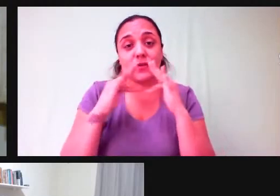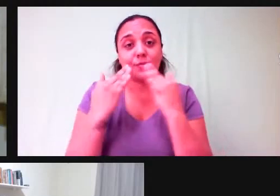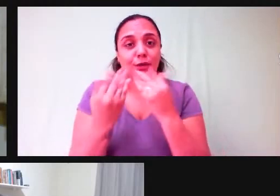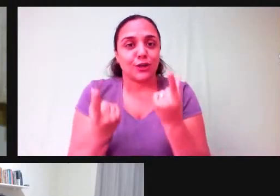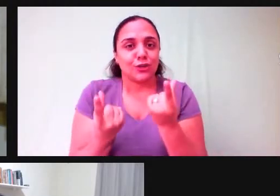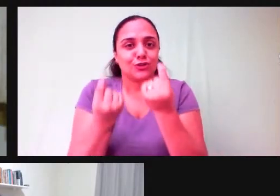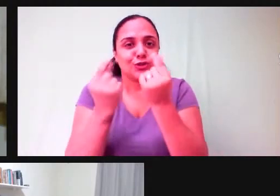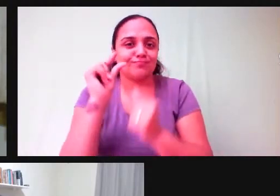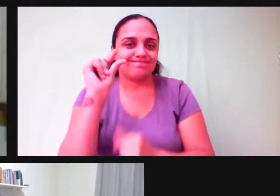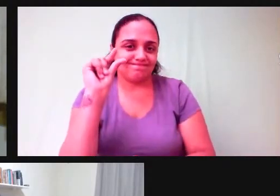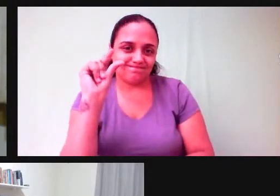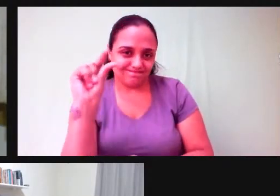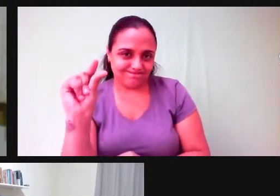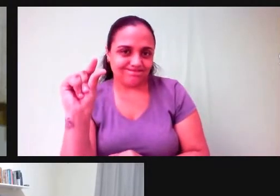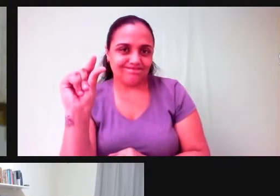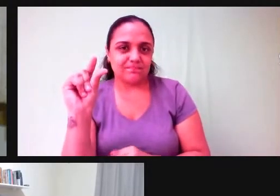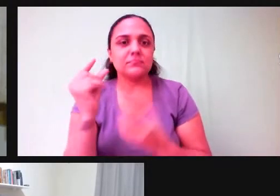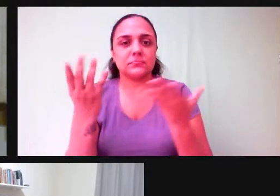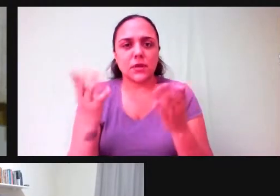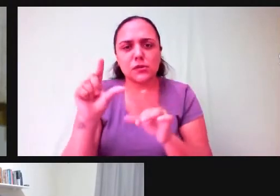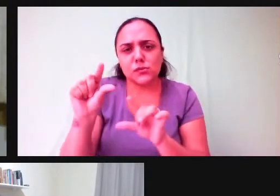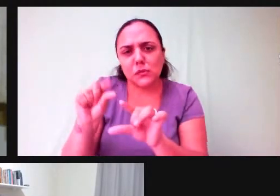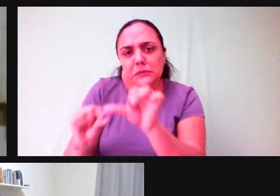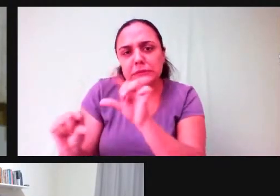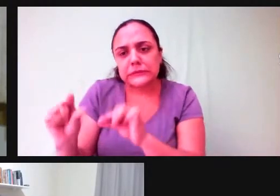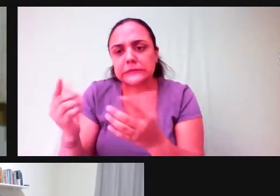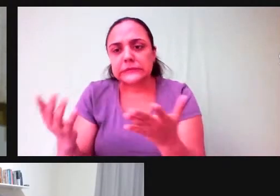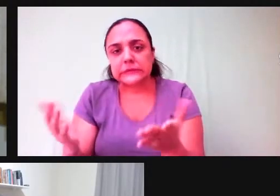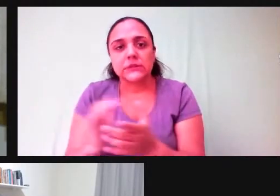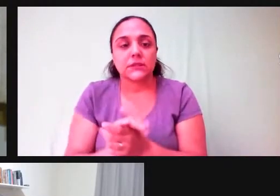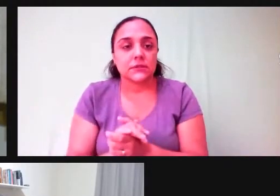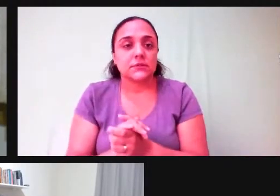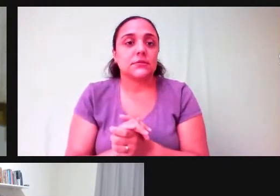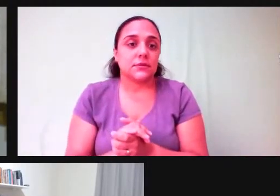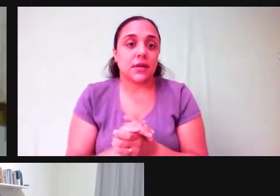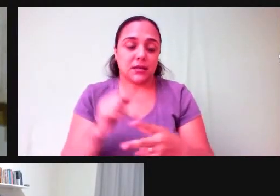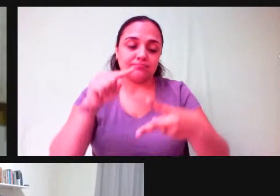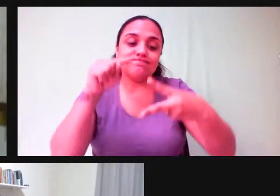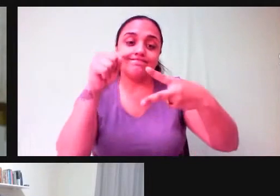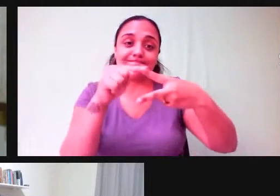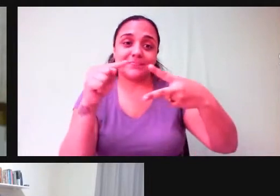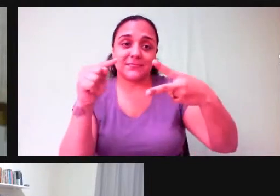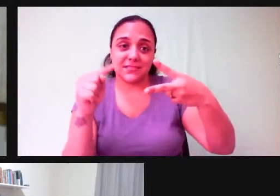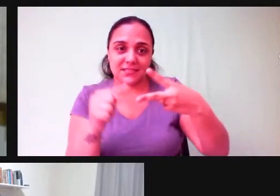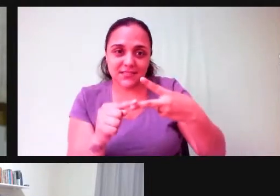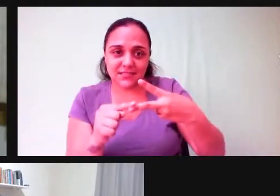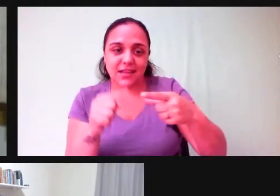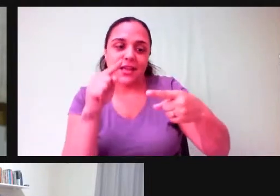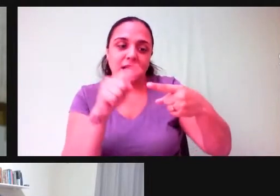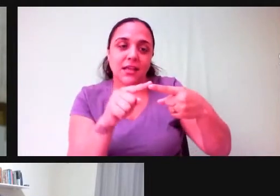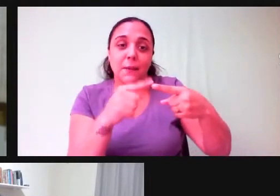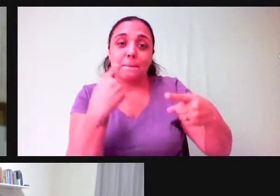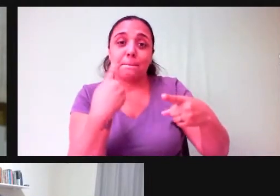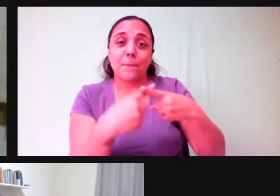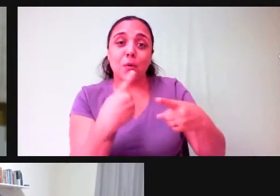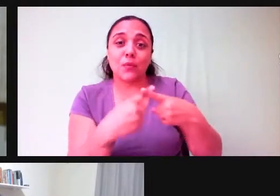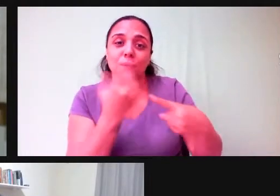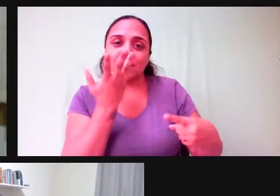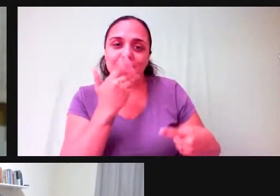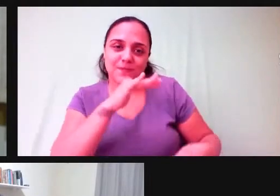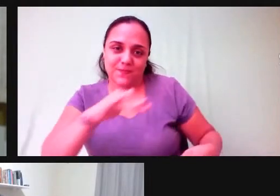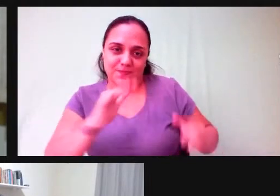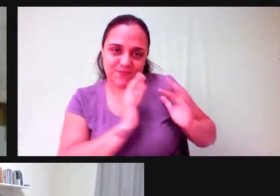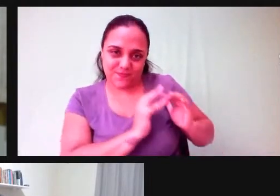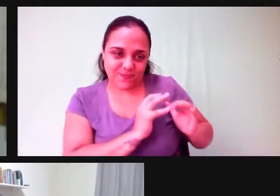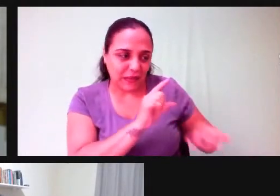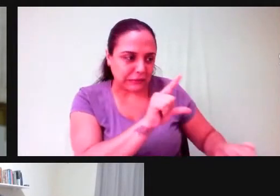de acesso né, a alimentos. E aí também são duas coisas, né? Tem a questão da seletividade, que se a seletividade estiver